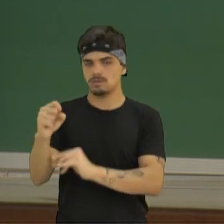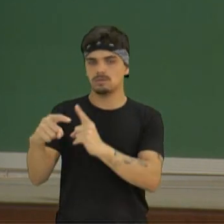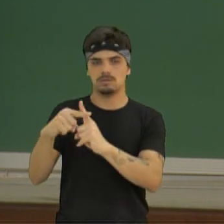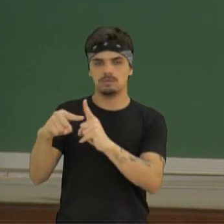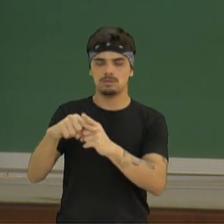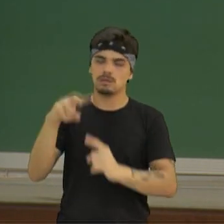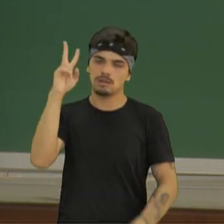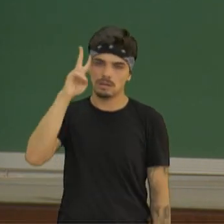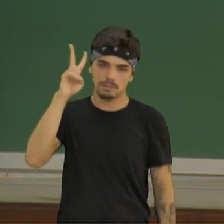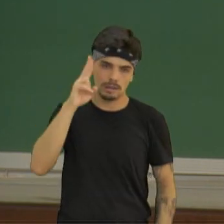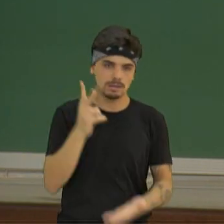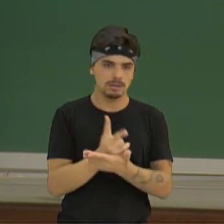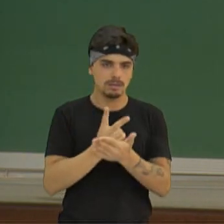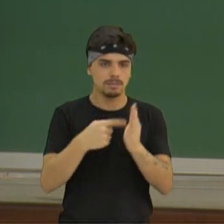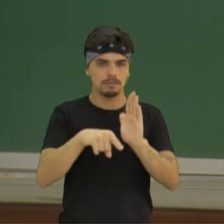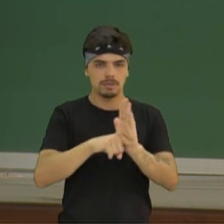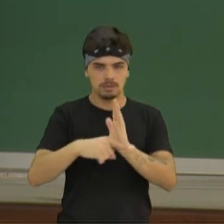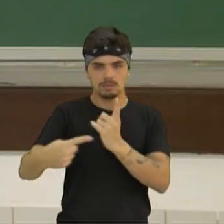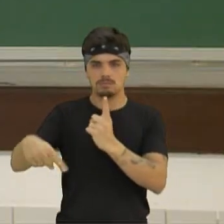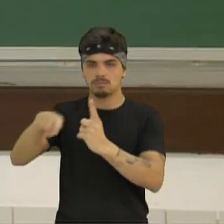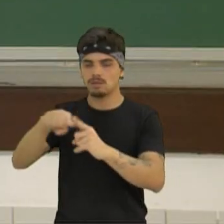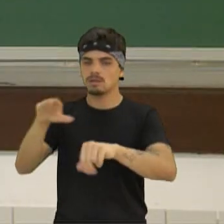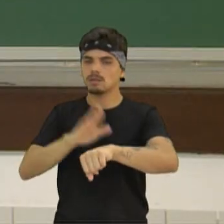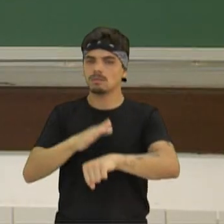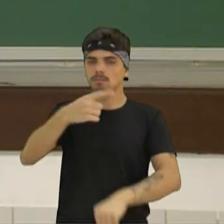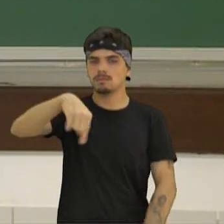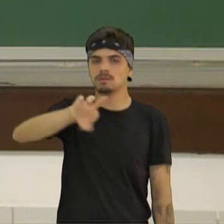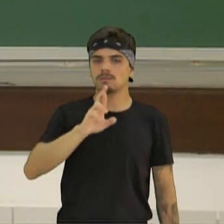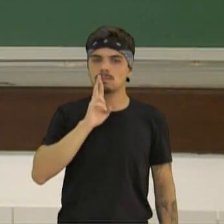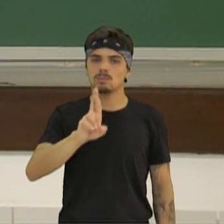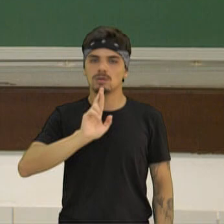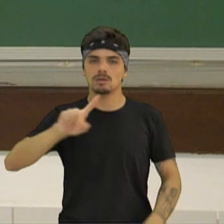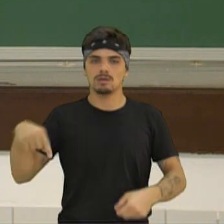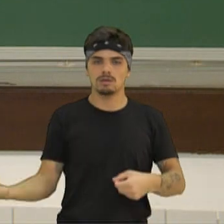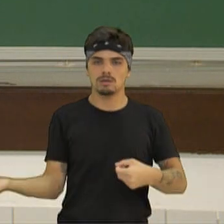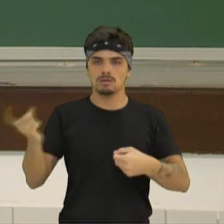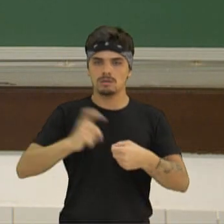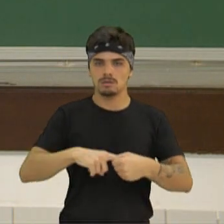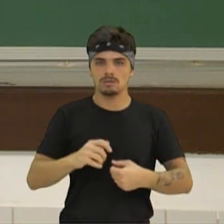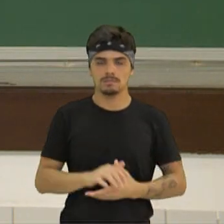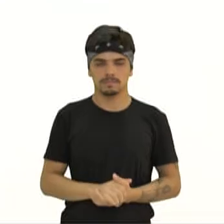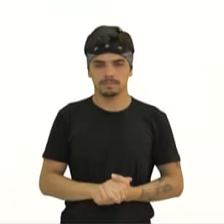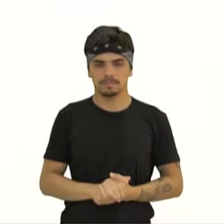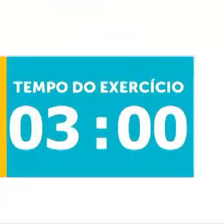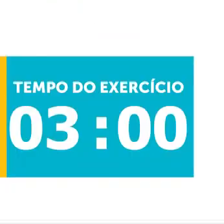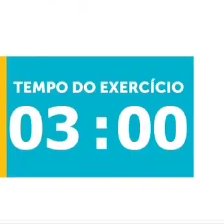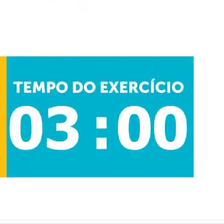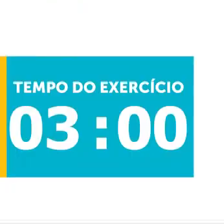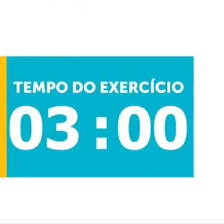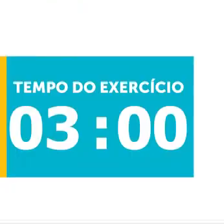dessa parte do sinal. Um tempinho para vocês resolverem a atividade 2.